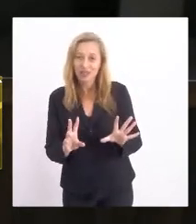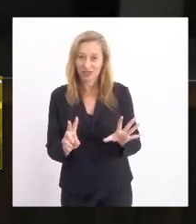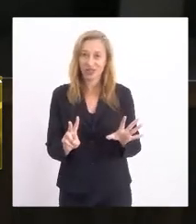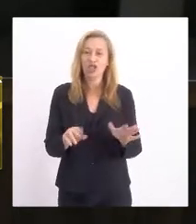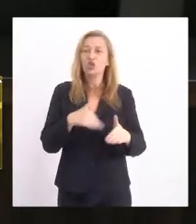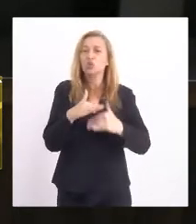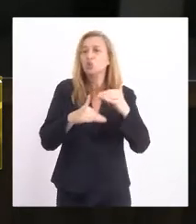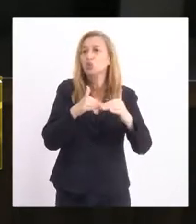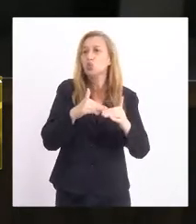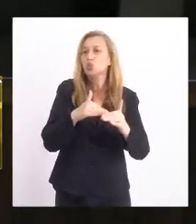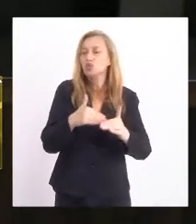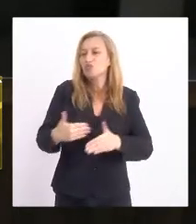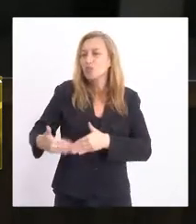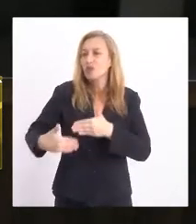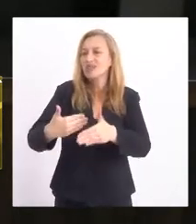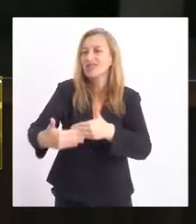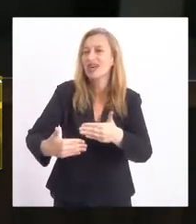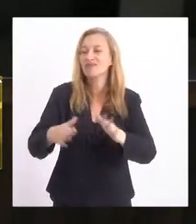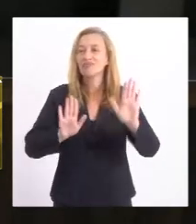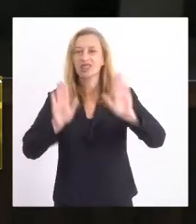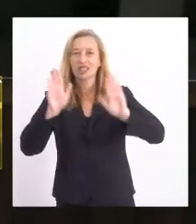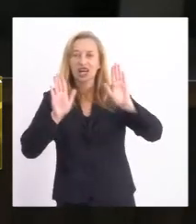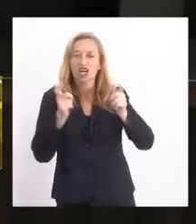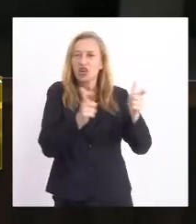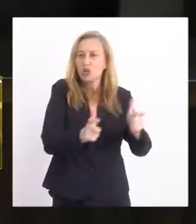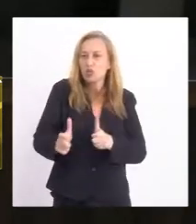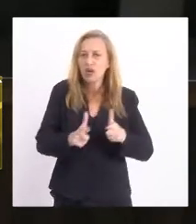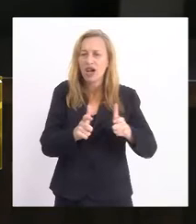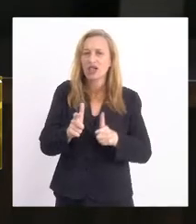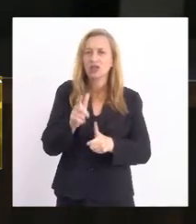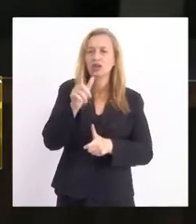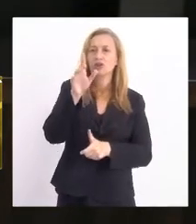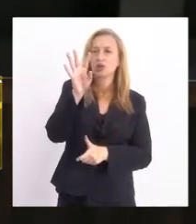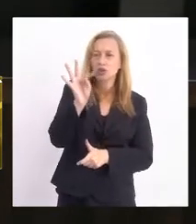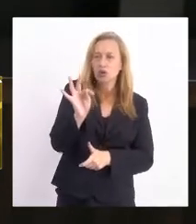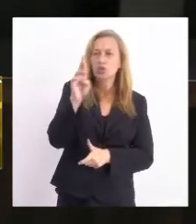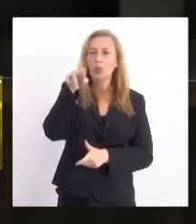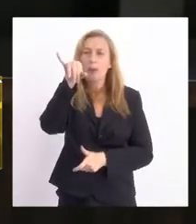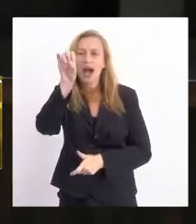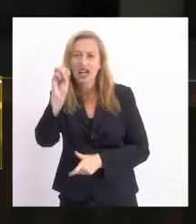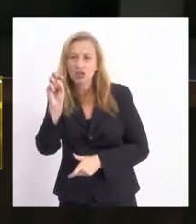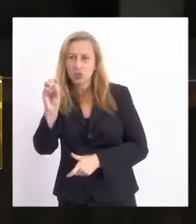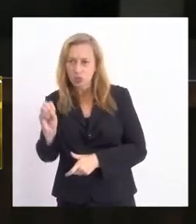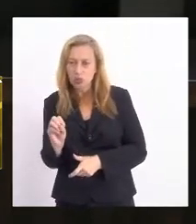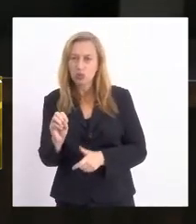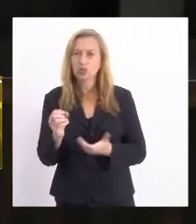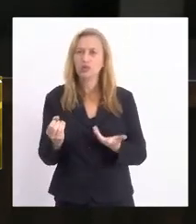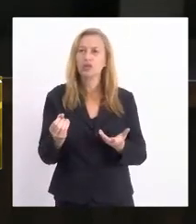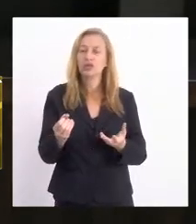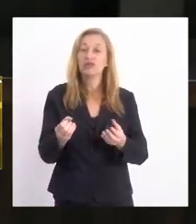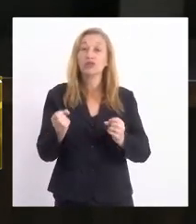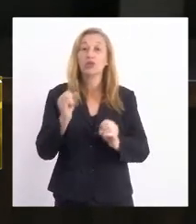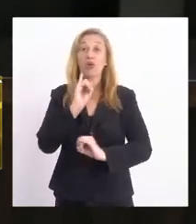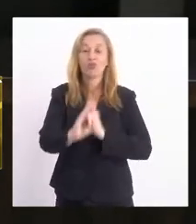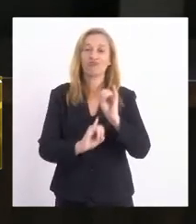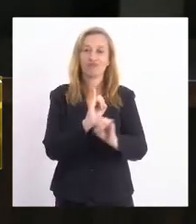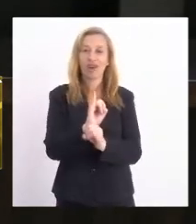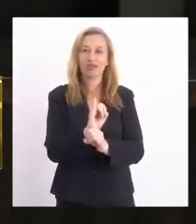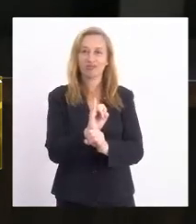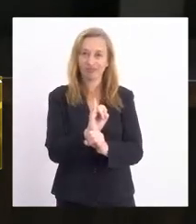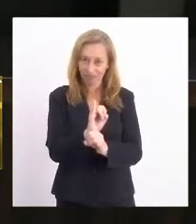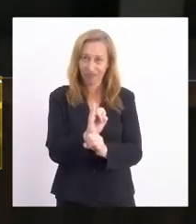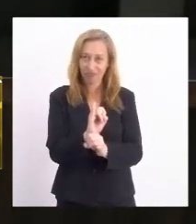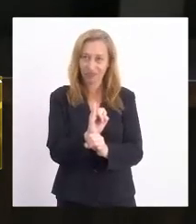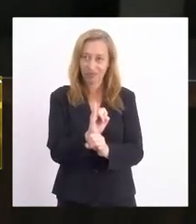que todo o processo de licenciamento em locais tombados pelo patrimônio seja feito online em